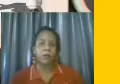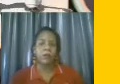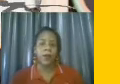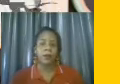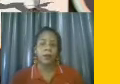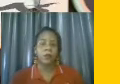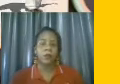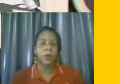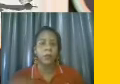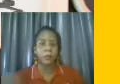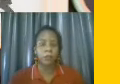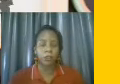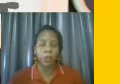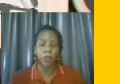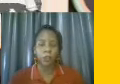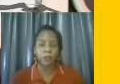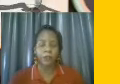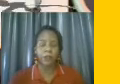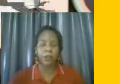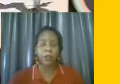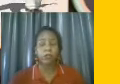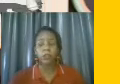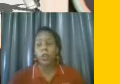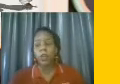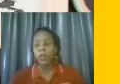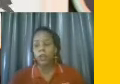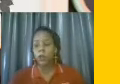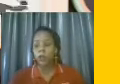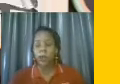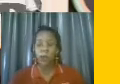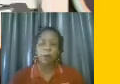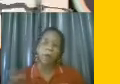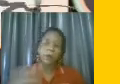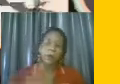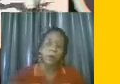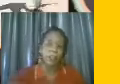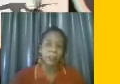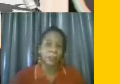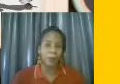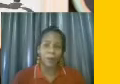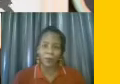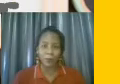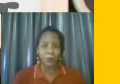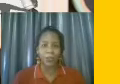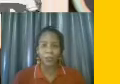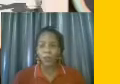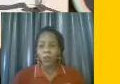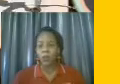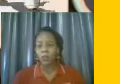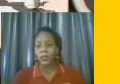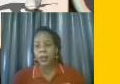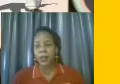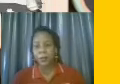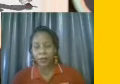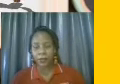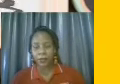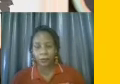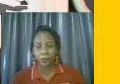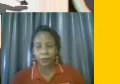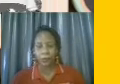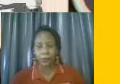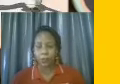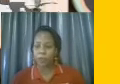época, né, o samba dos negros africanos, não é o mesmo samba que a gente conhece hoje. O